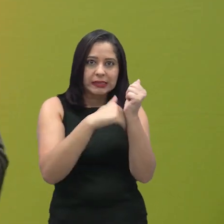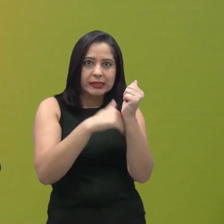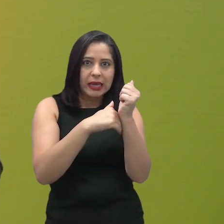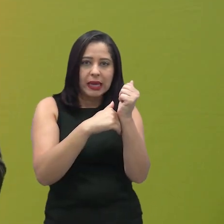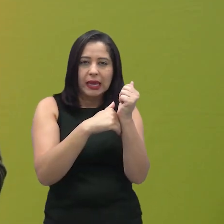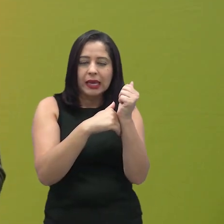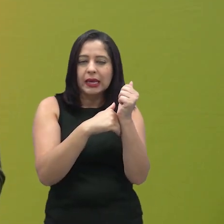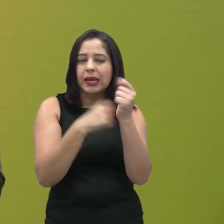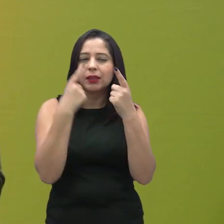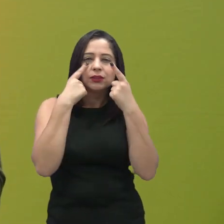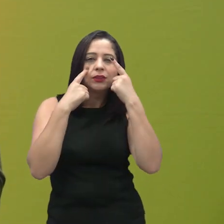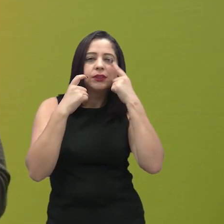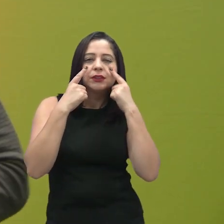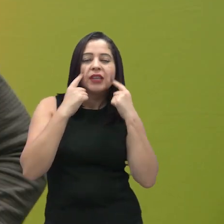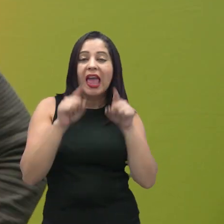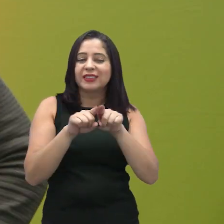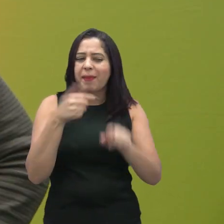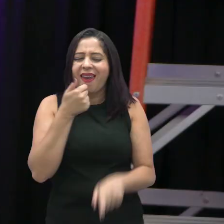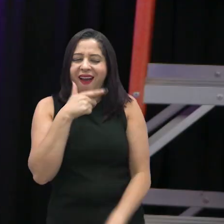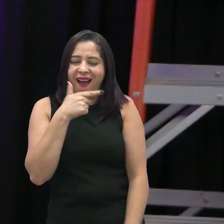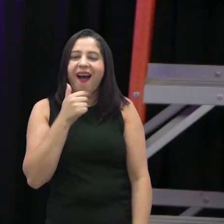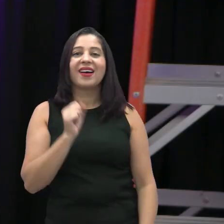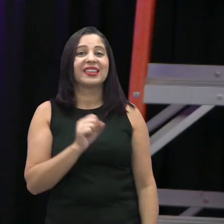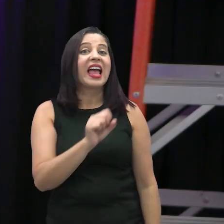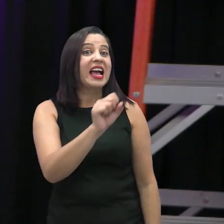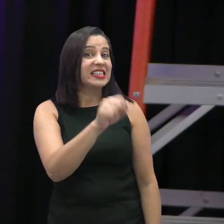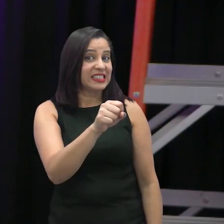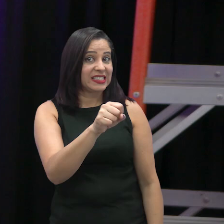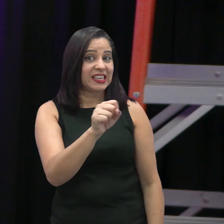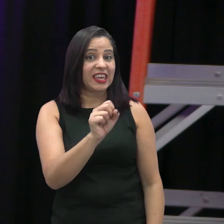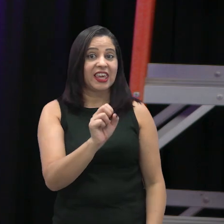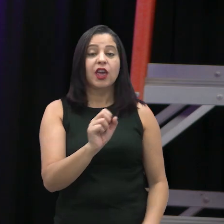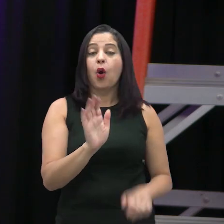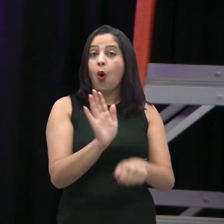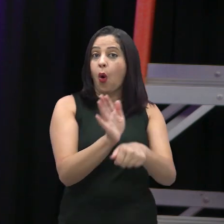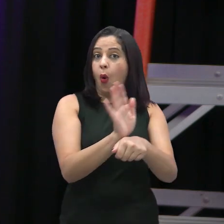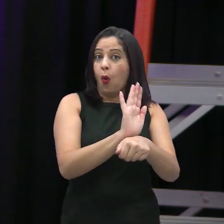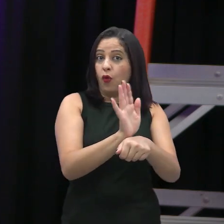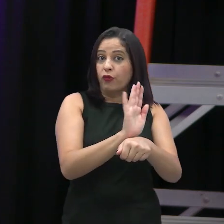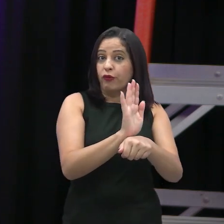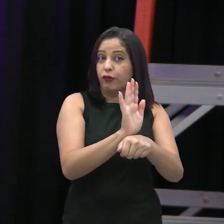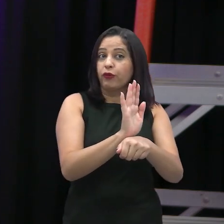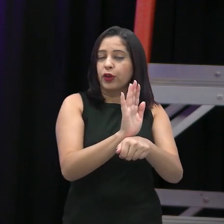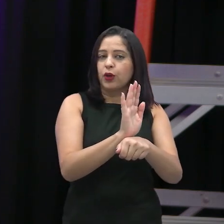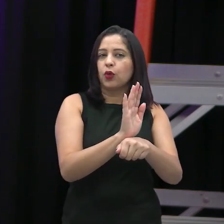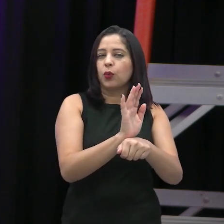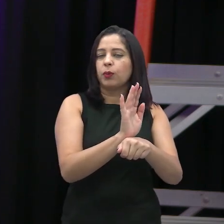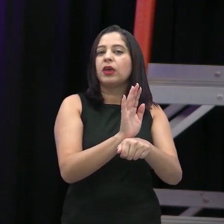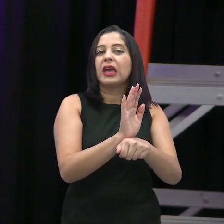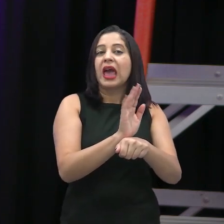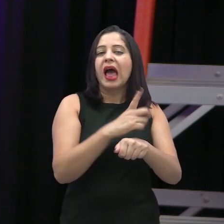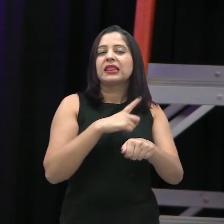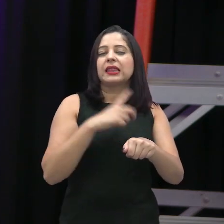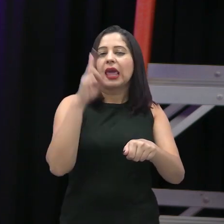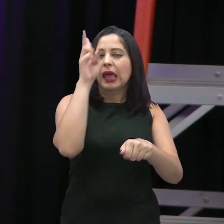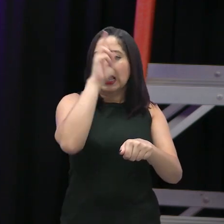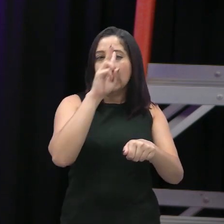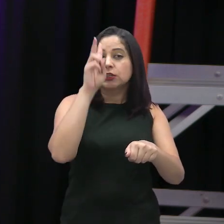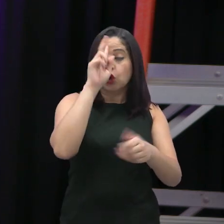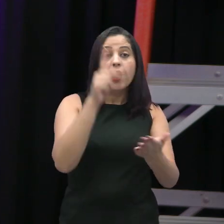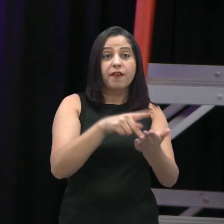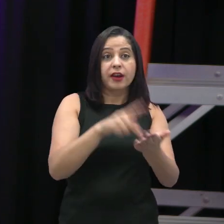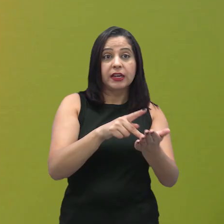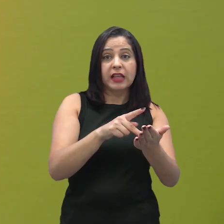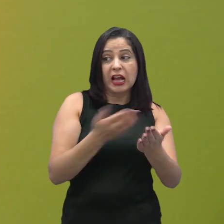mistério, drama e uma pitadinha de humor. É o Pequenas Cartas Obscenas, um filme baseado numa história real dos